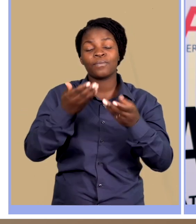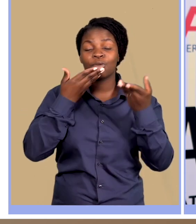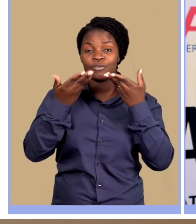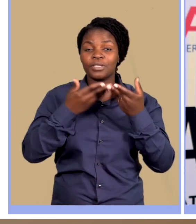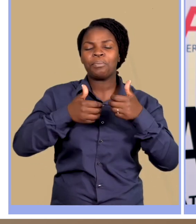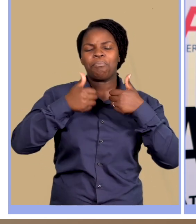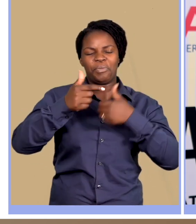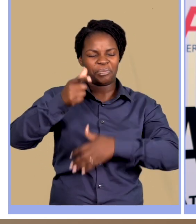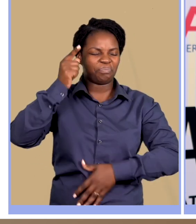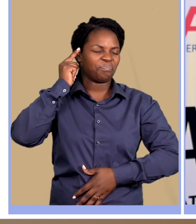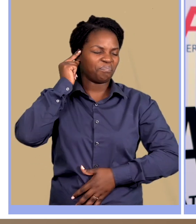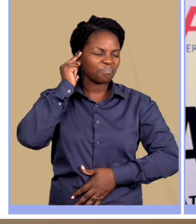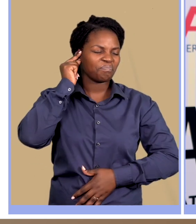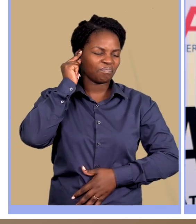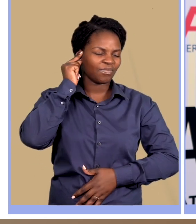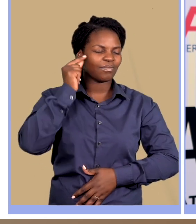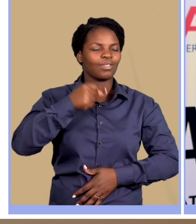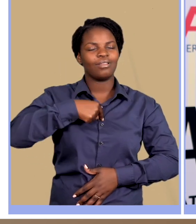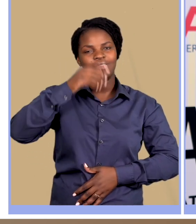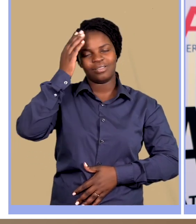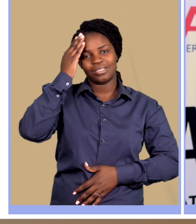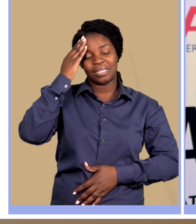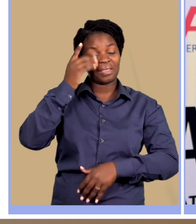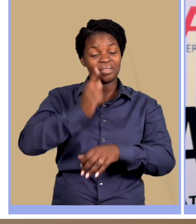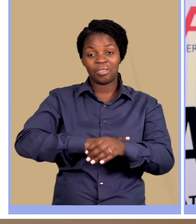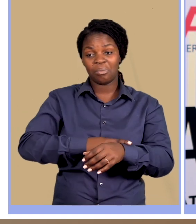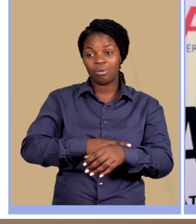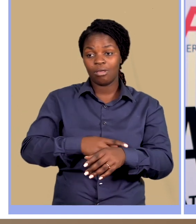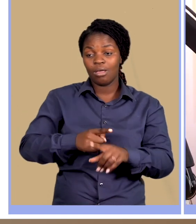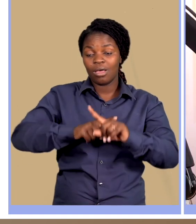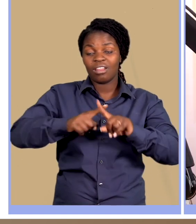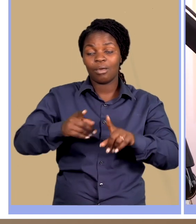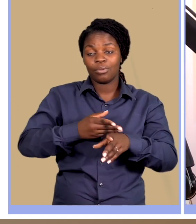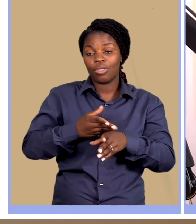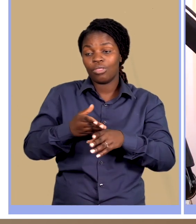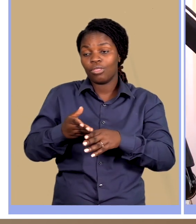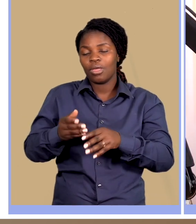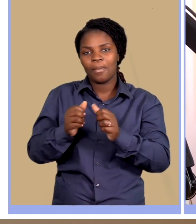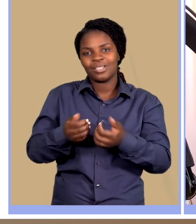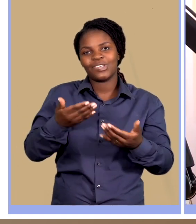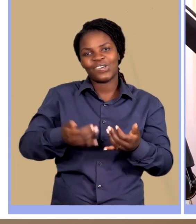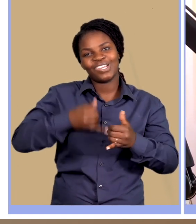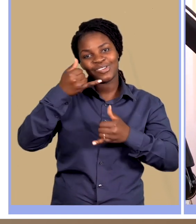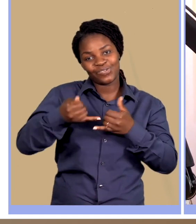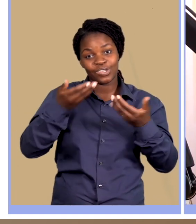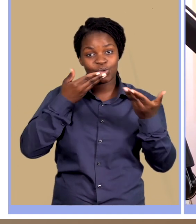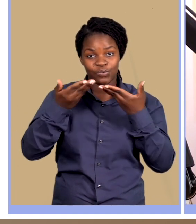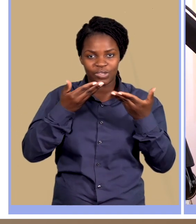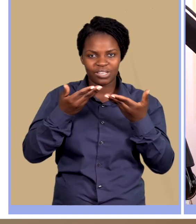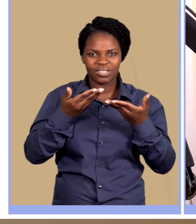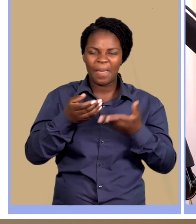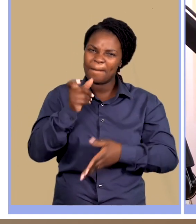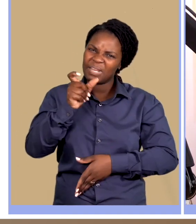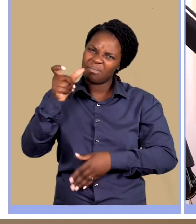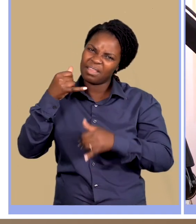tempo passa muito rápido, mas já chegamos ao termo da nossa conversa. Últimas considerações. Lamentar de facto o tempo ser tão